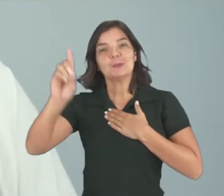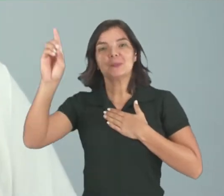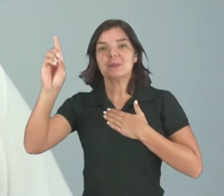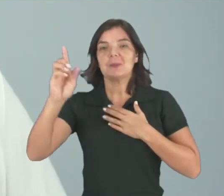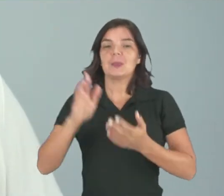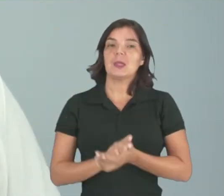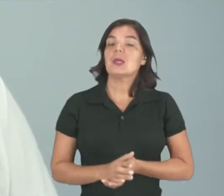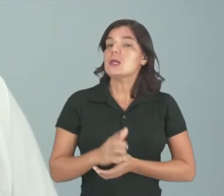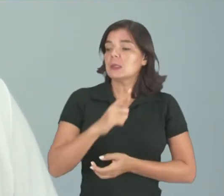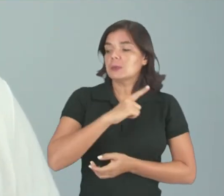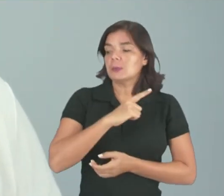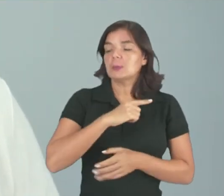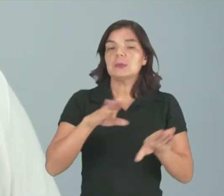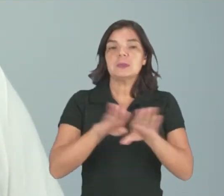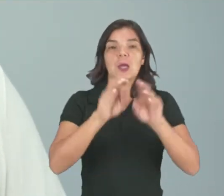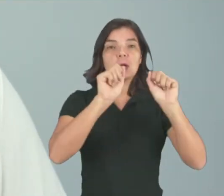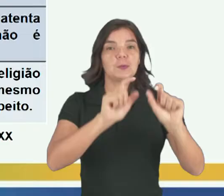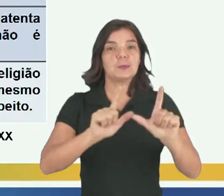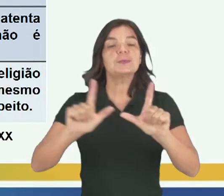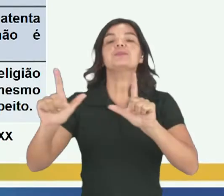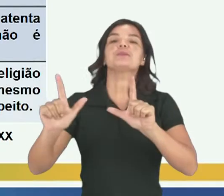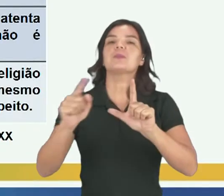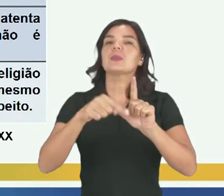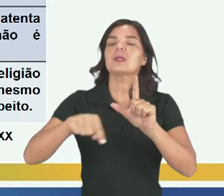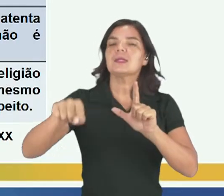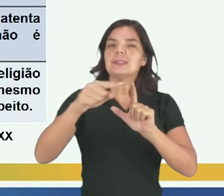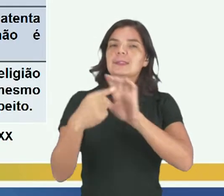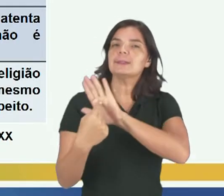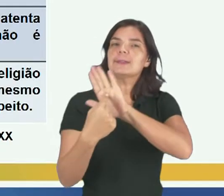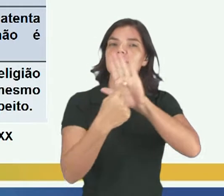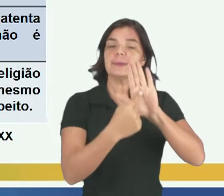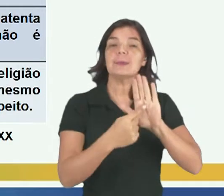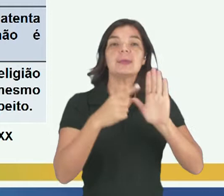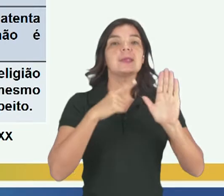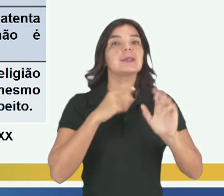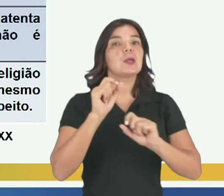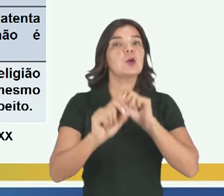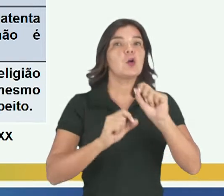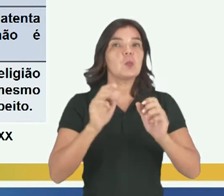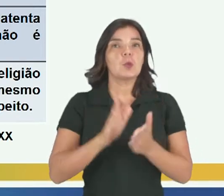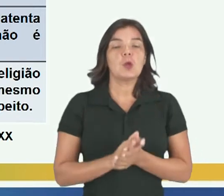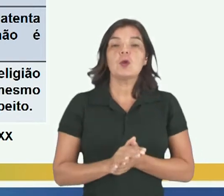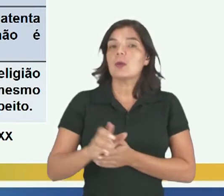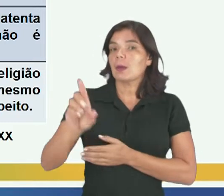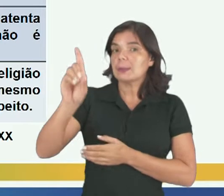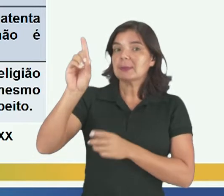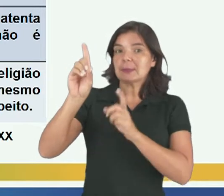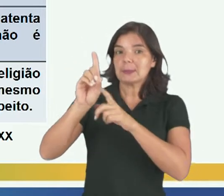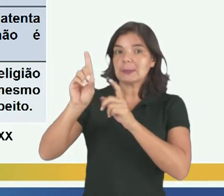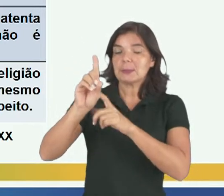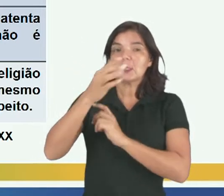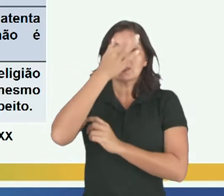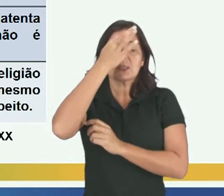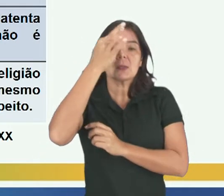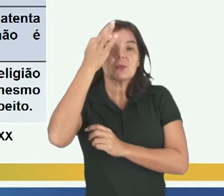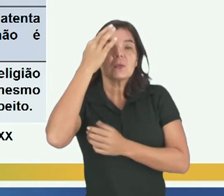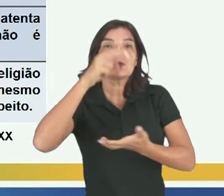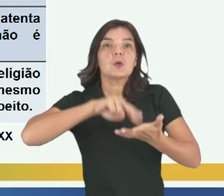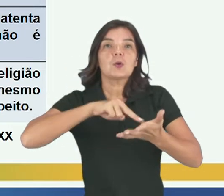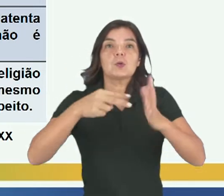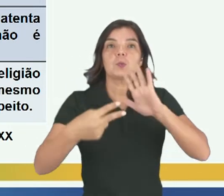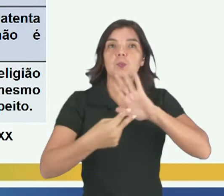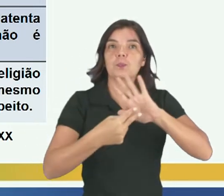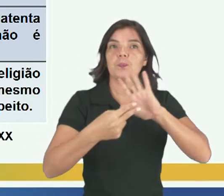Então nós vamos ter o nosso banner, e aí nessa apresentação nós vamos ter o transcendente. Na filosofia